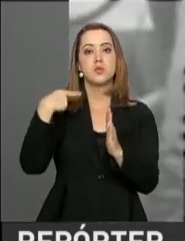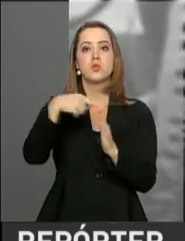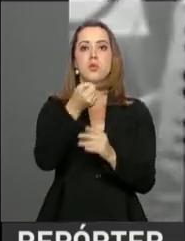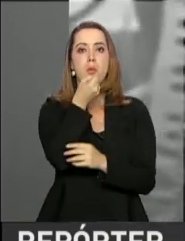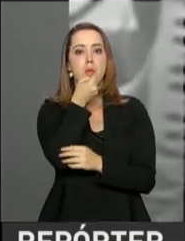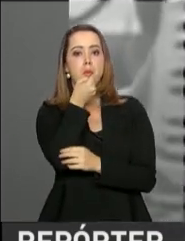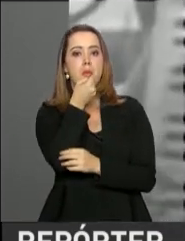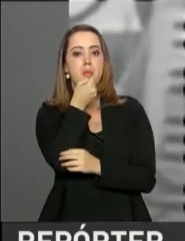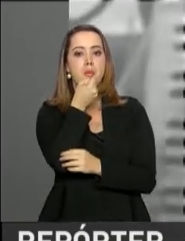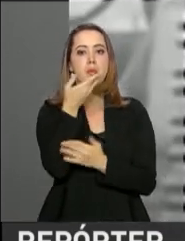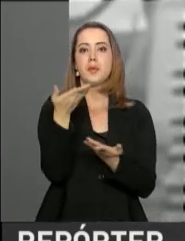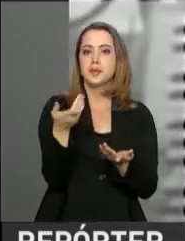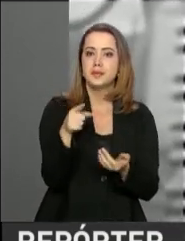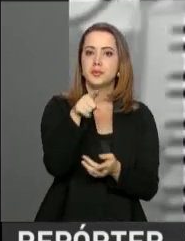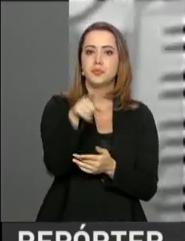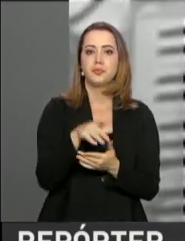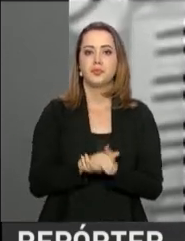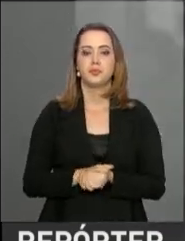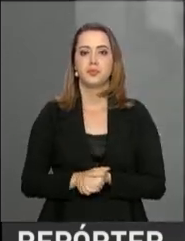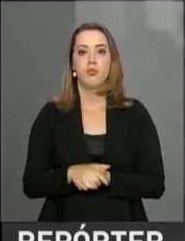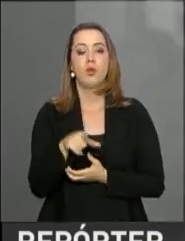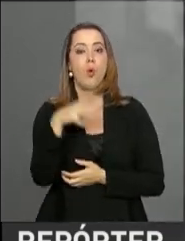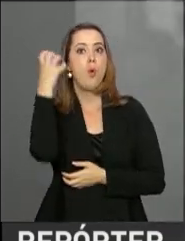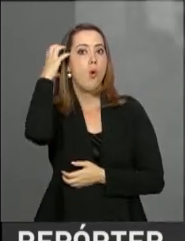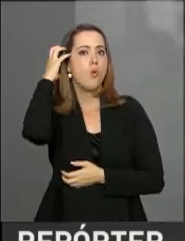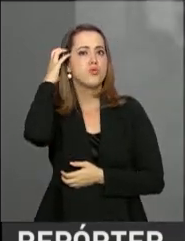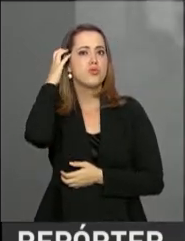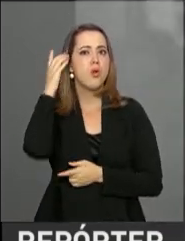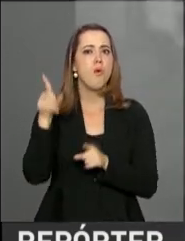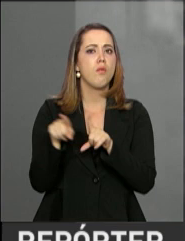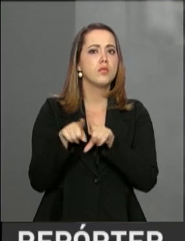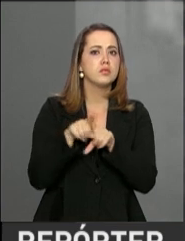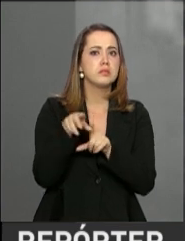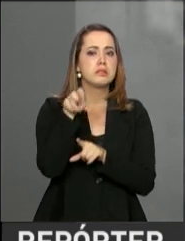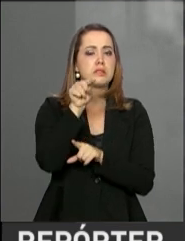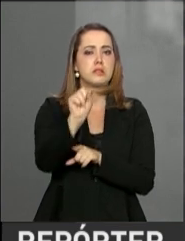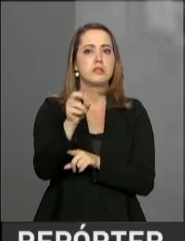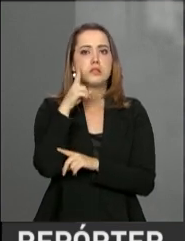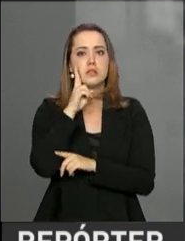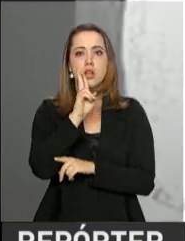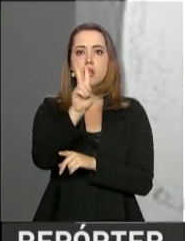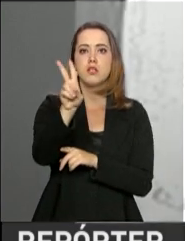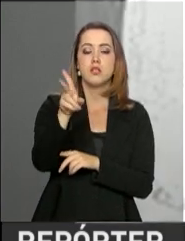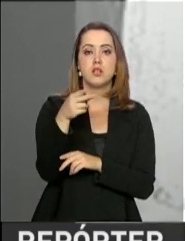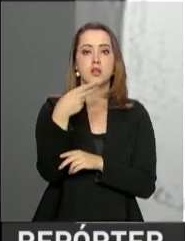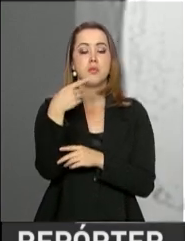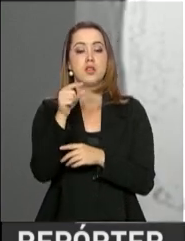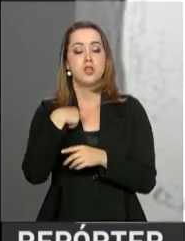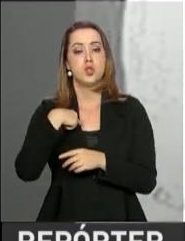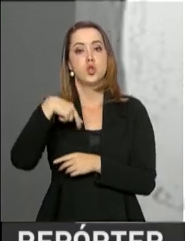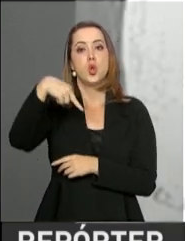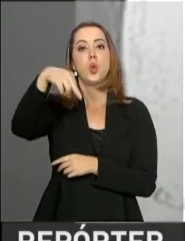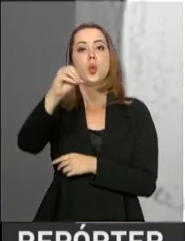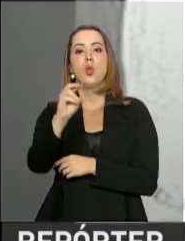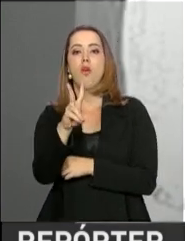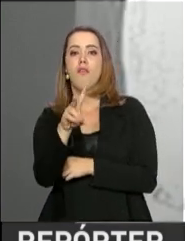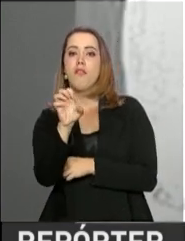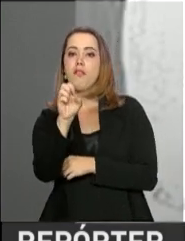estação long os ouvintes também ficavam ligados nas radionovelas senora